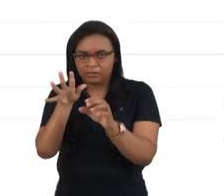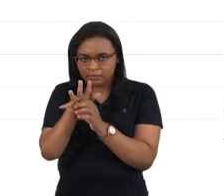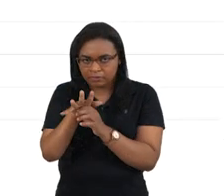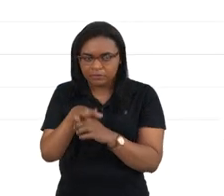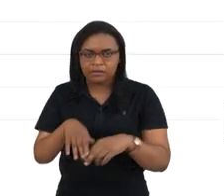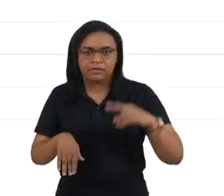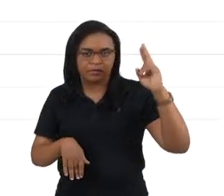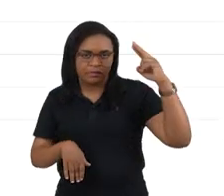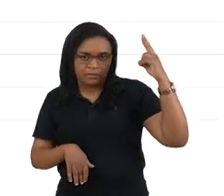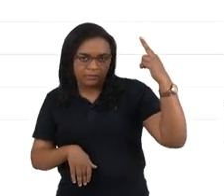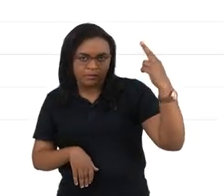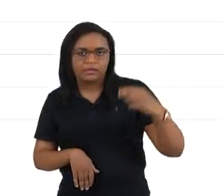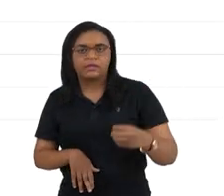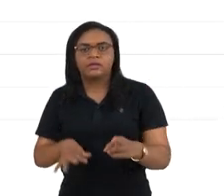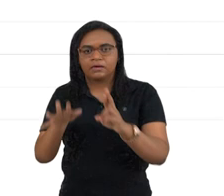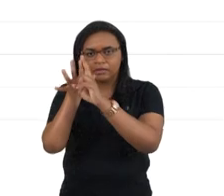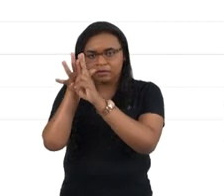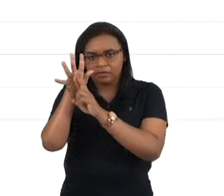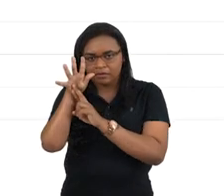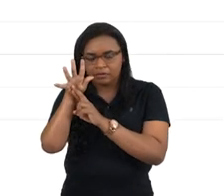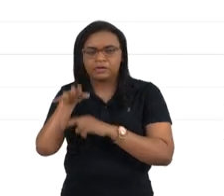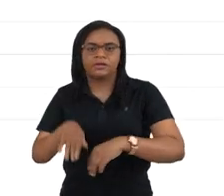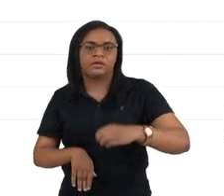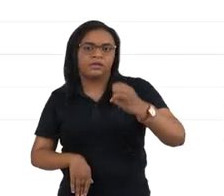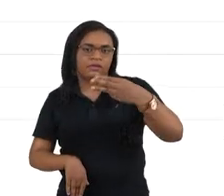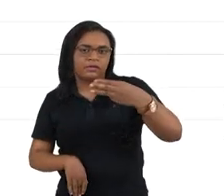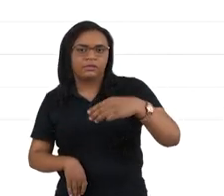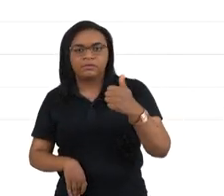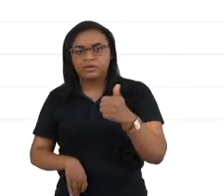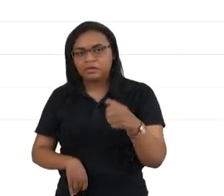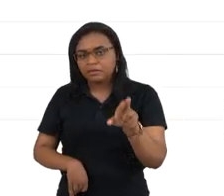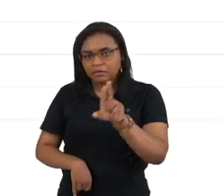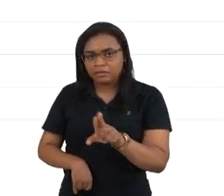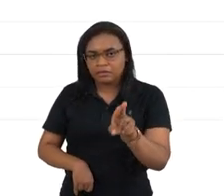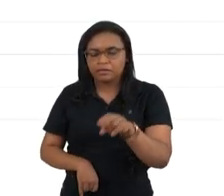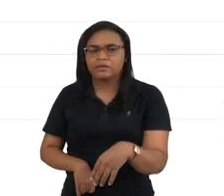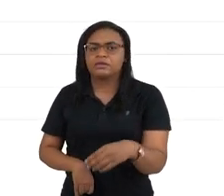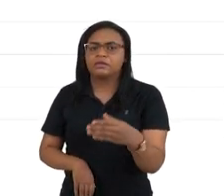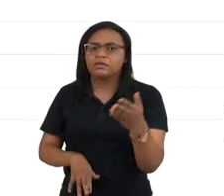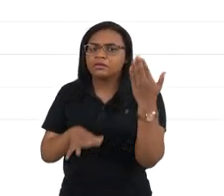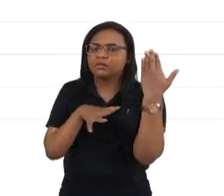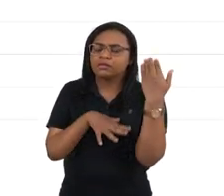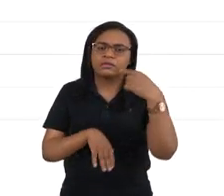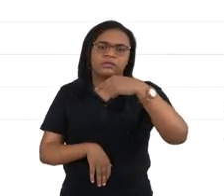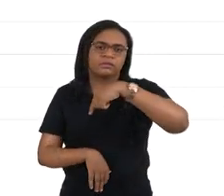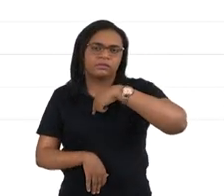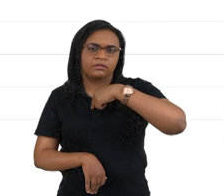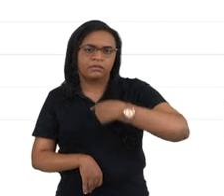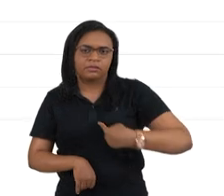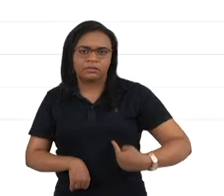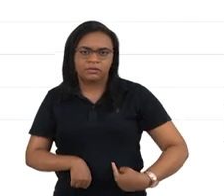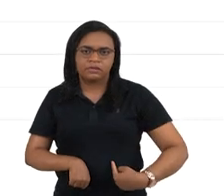contextualizarmos historicamente a regra de três, nós temos que o primeiro uso sistemático dela ocorreu provavelmente na China antiga.